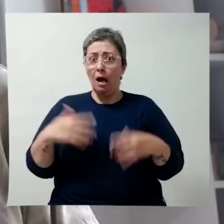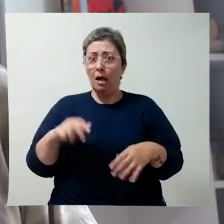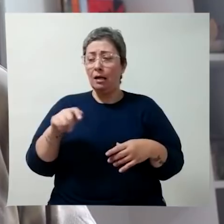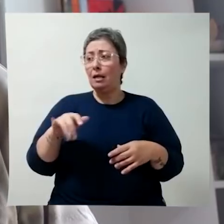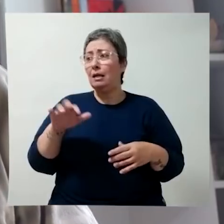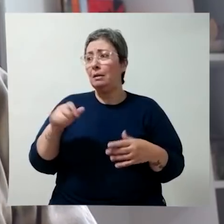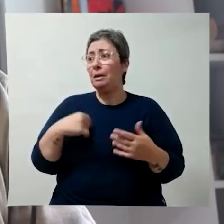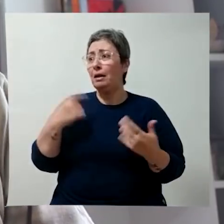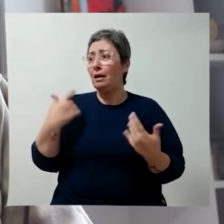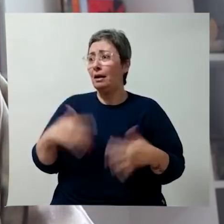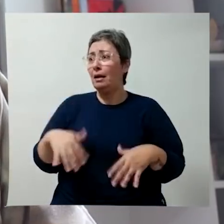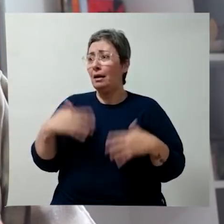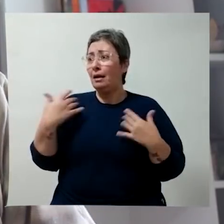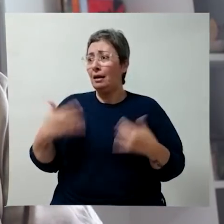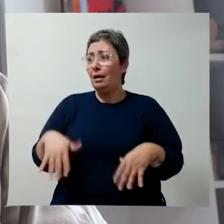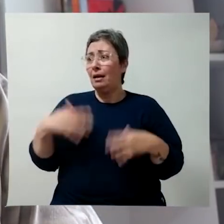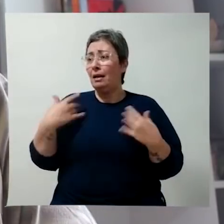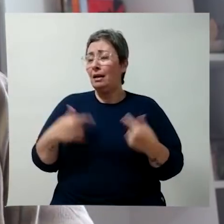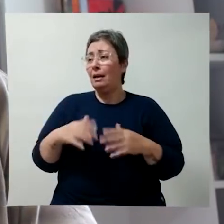viu Jaibé,